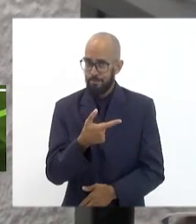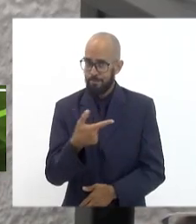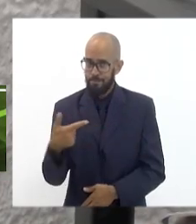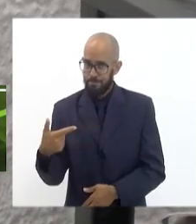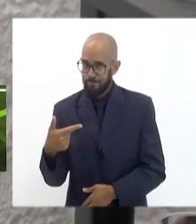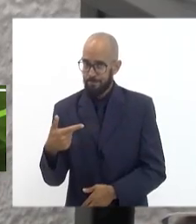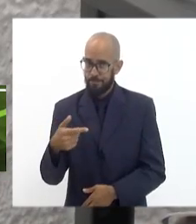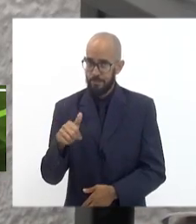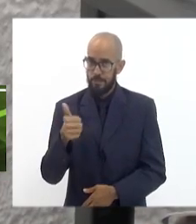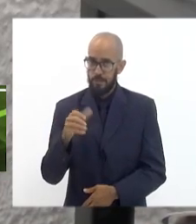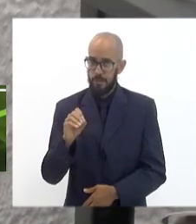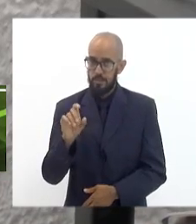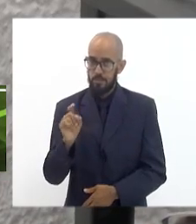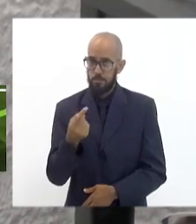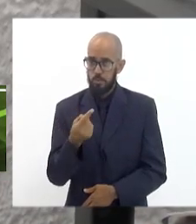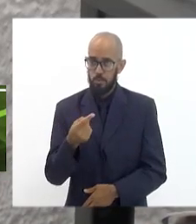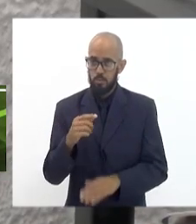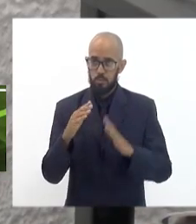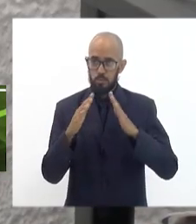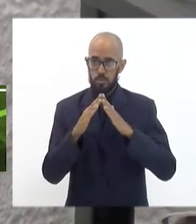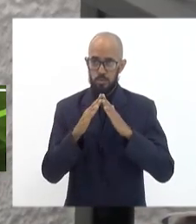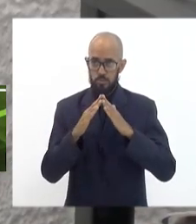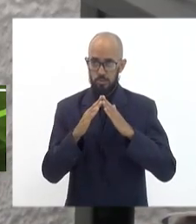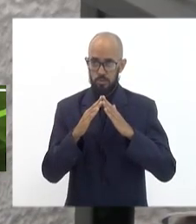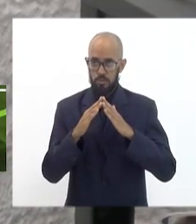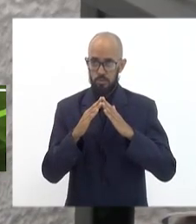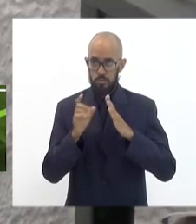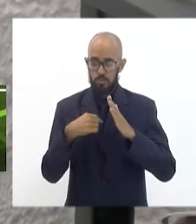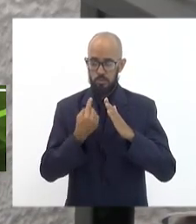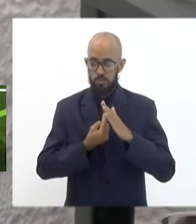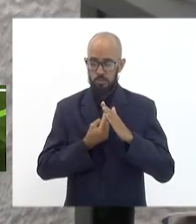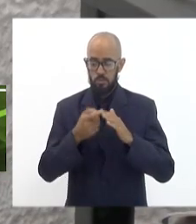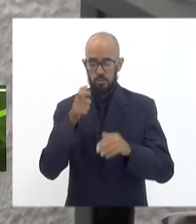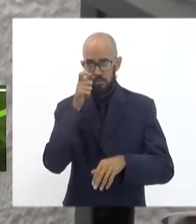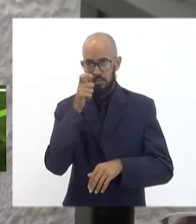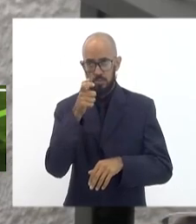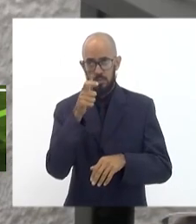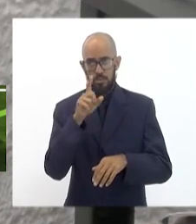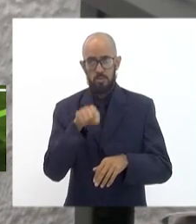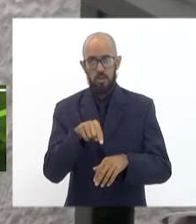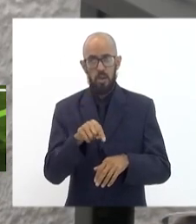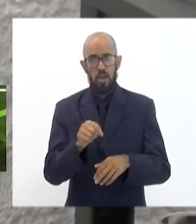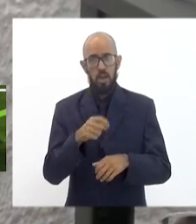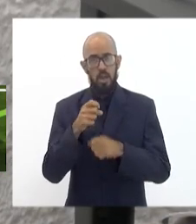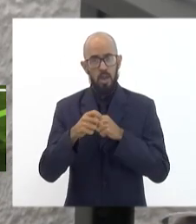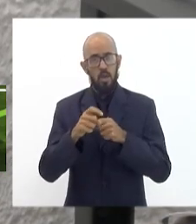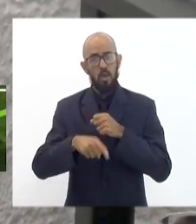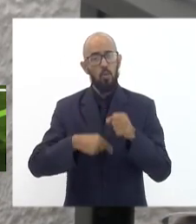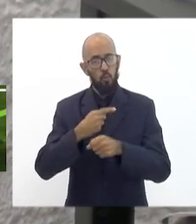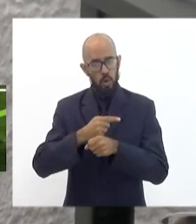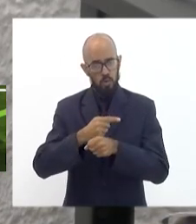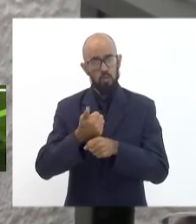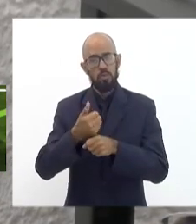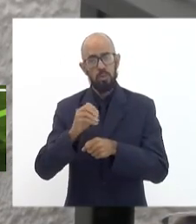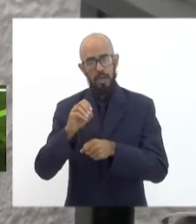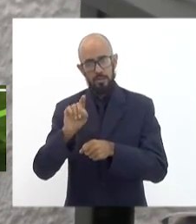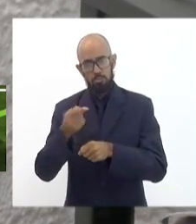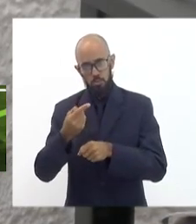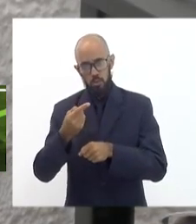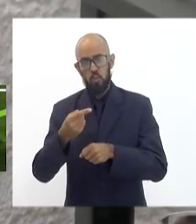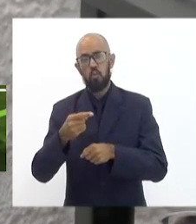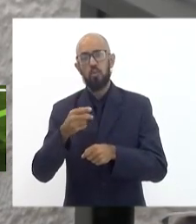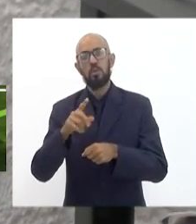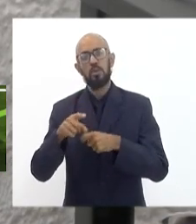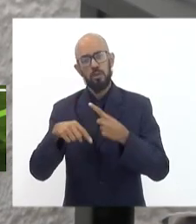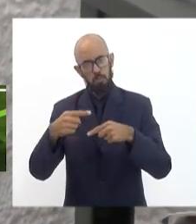moradias e a nossa previsão é de contratar a cada ano 10 mil moradias Qual é